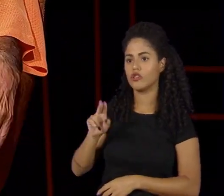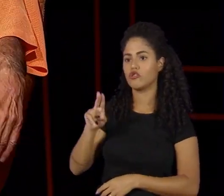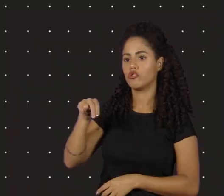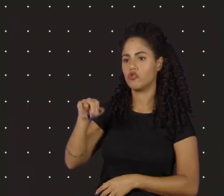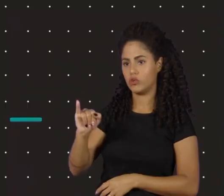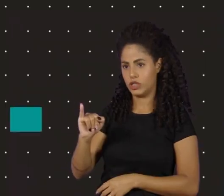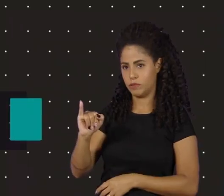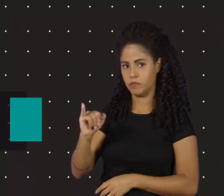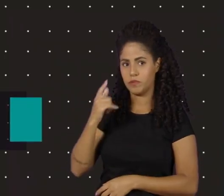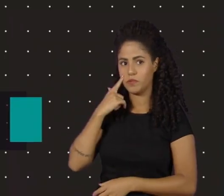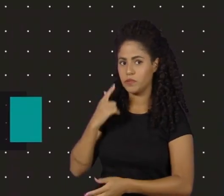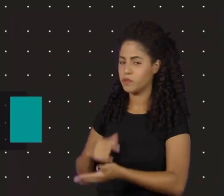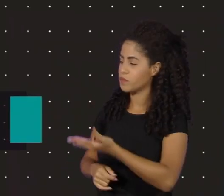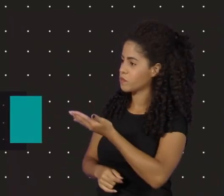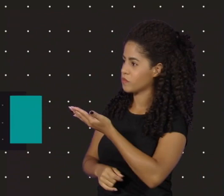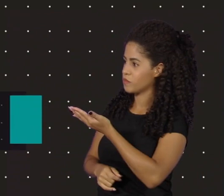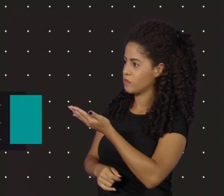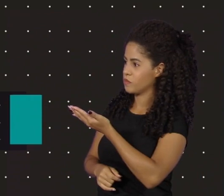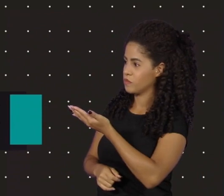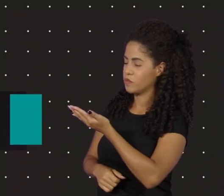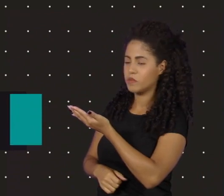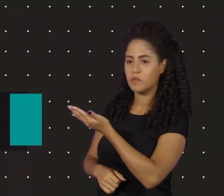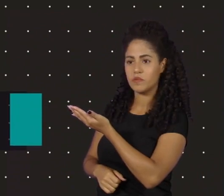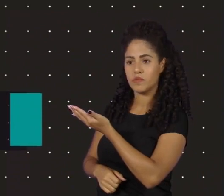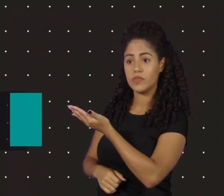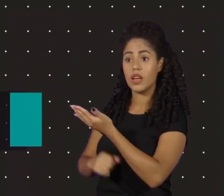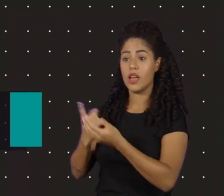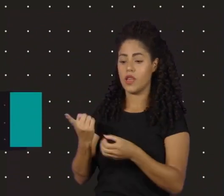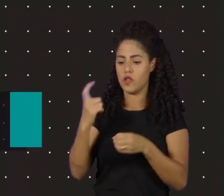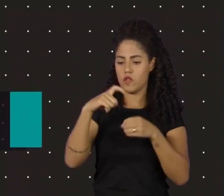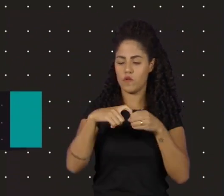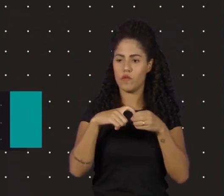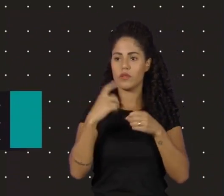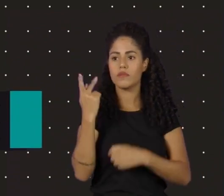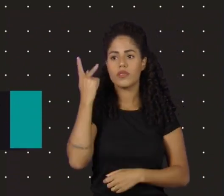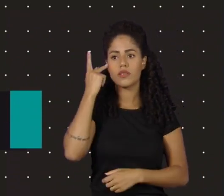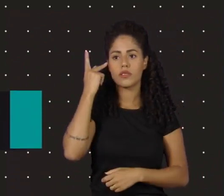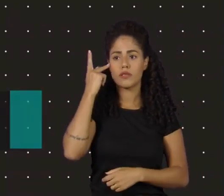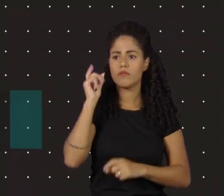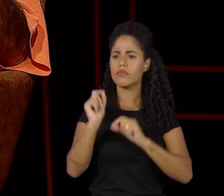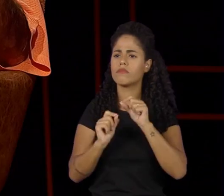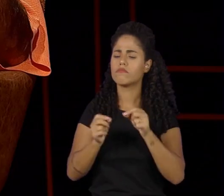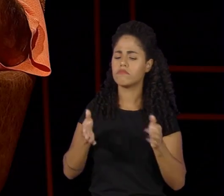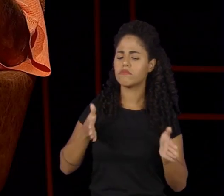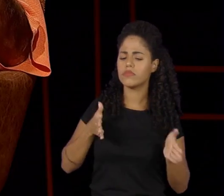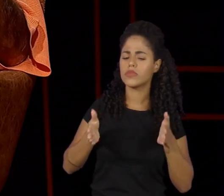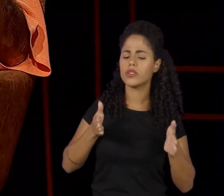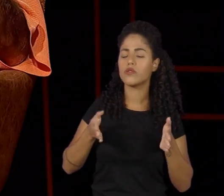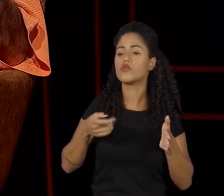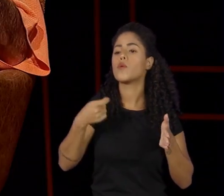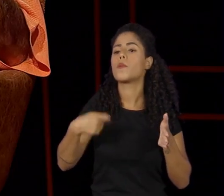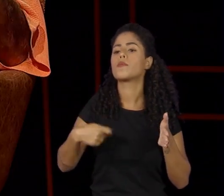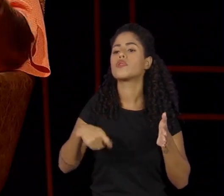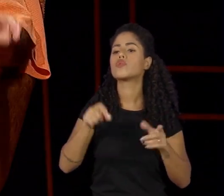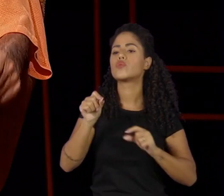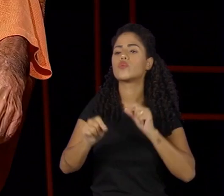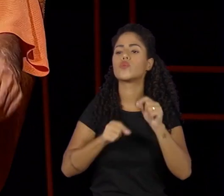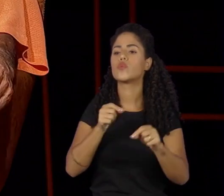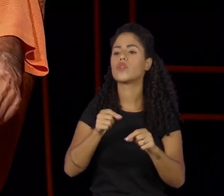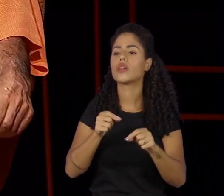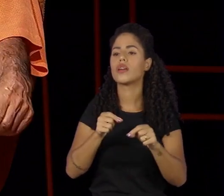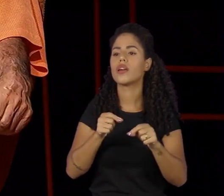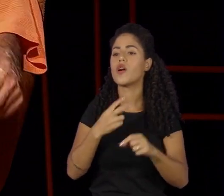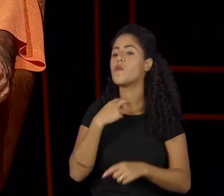Sarita. E aí nós voltamos para São Paulo e num determinado momento lá precisou de uma voz de